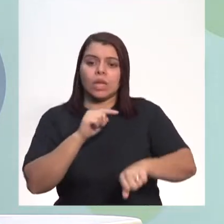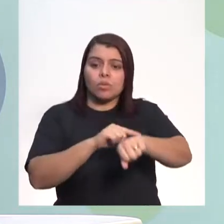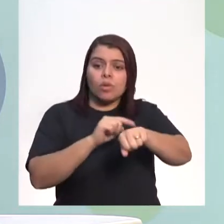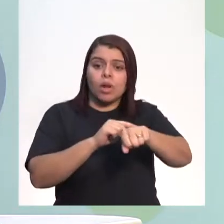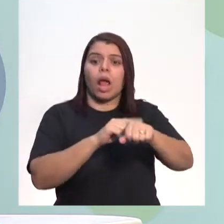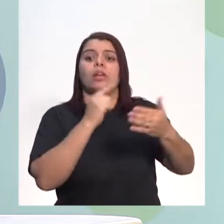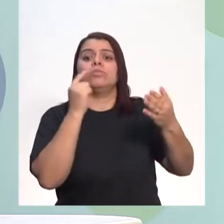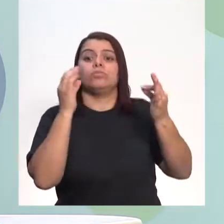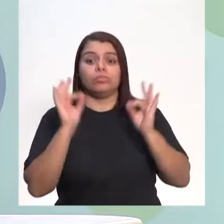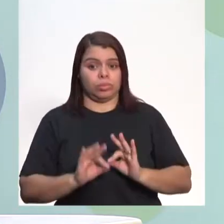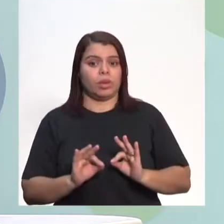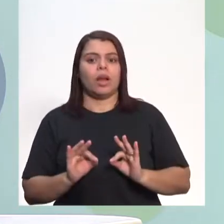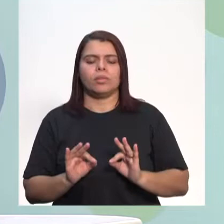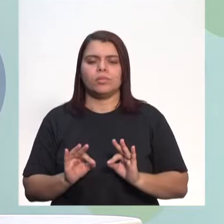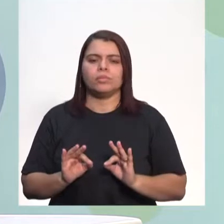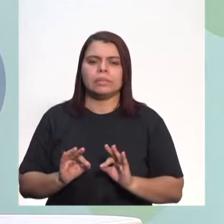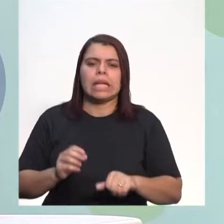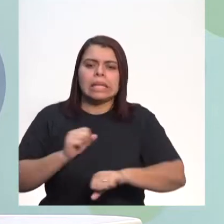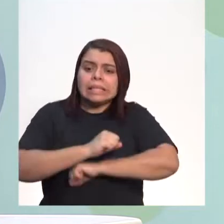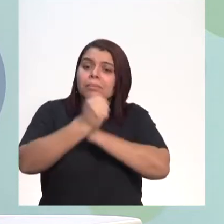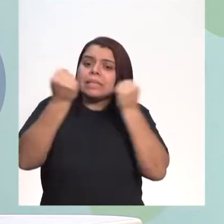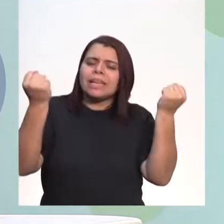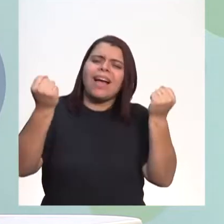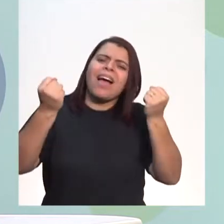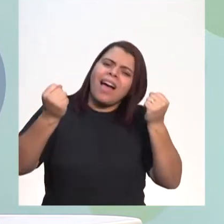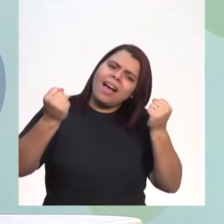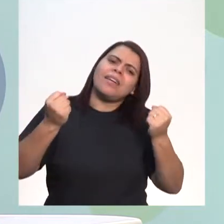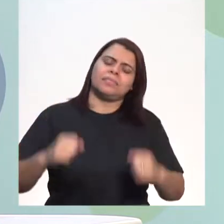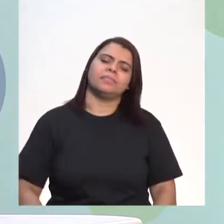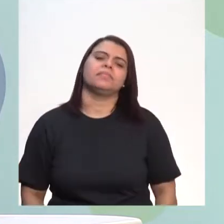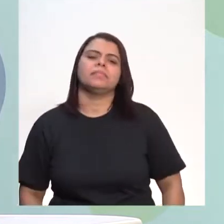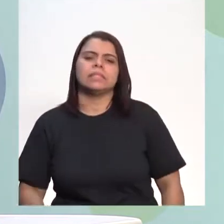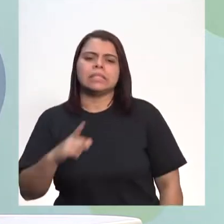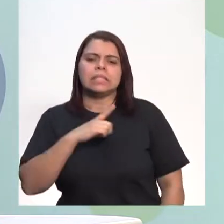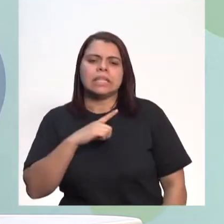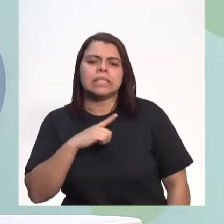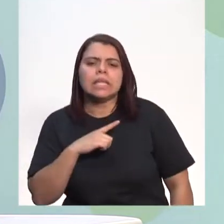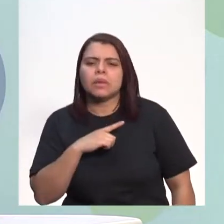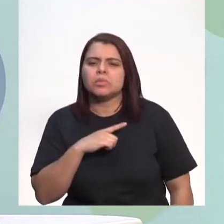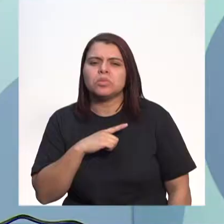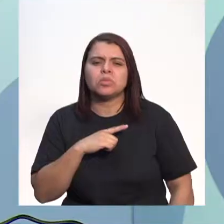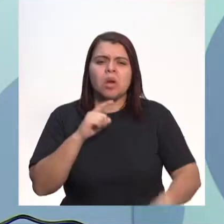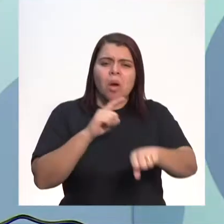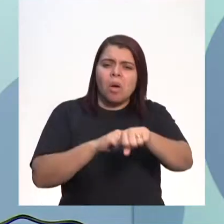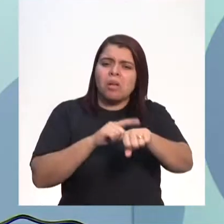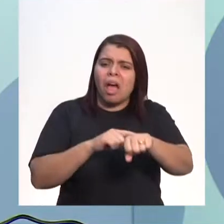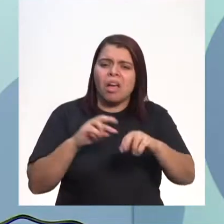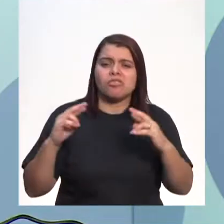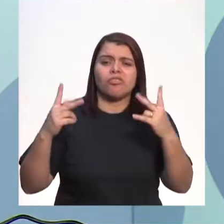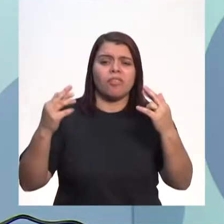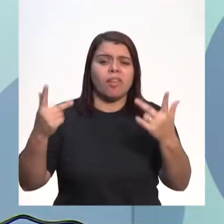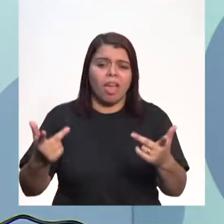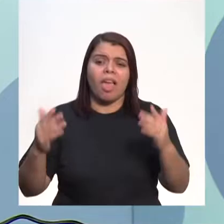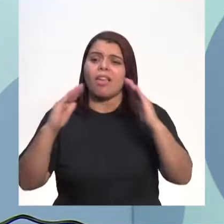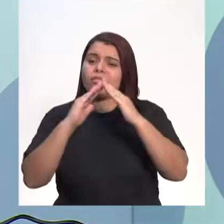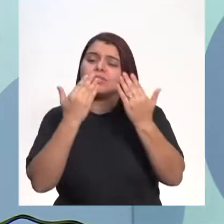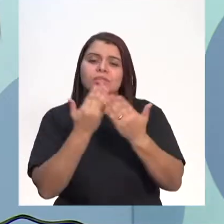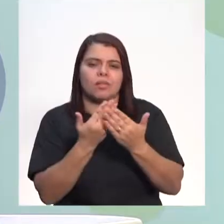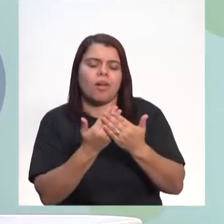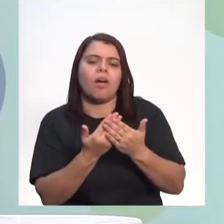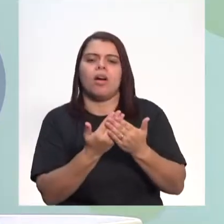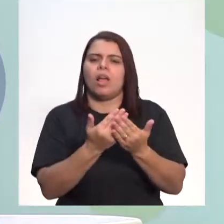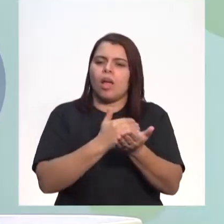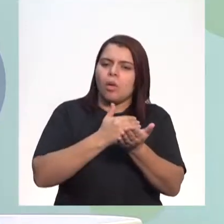também alguns casos específicos que a escola precisa trabalhar e desenvolver a TPC num outro período, final da tarde, começo da